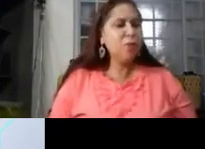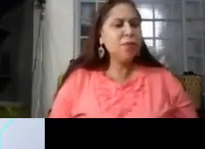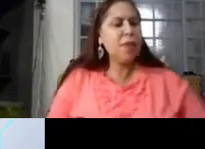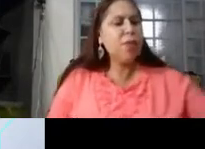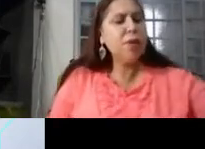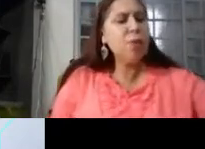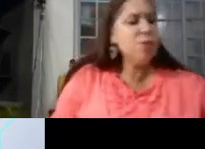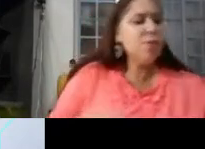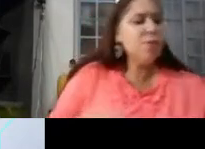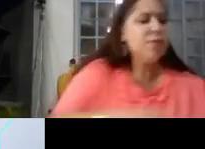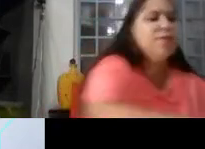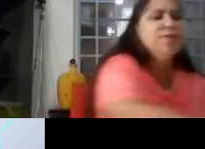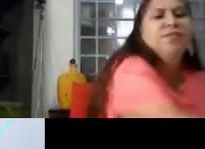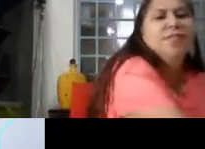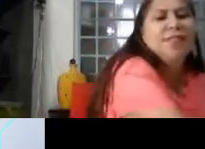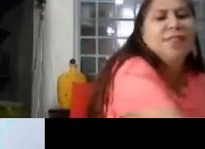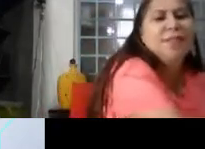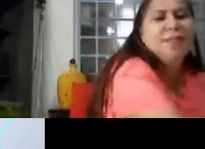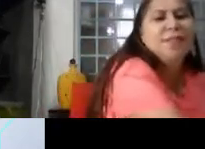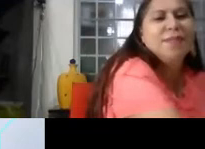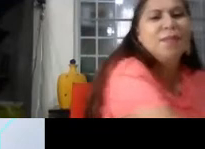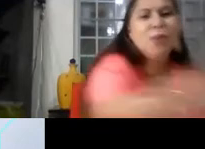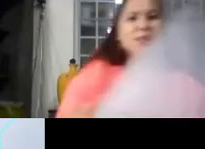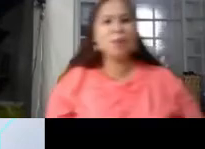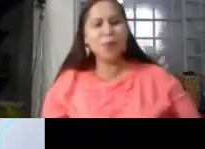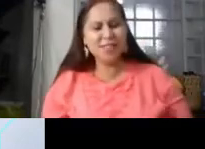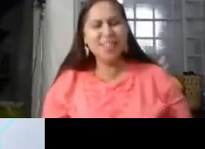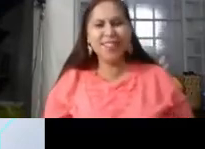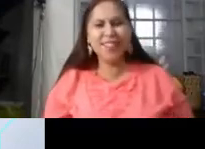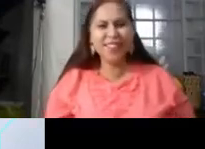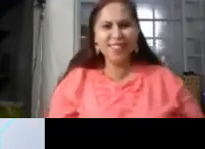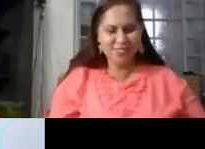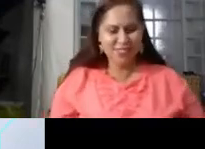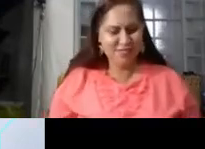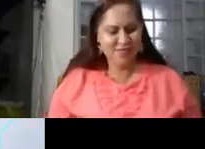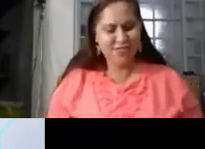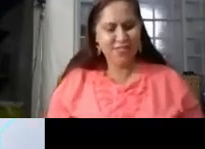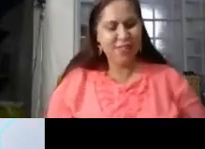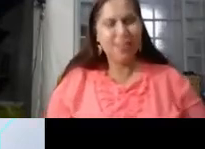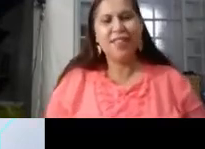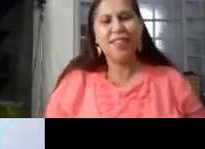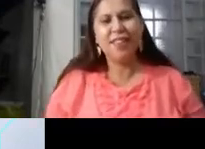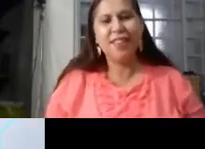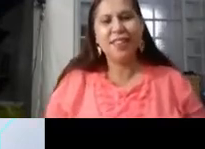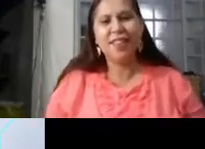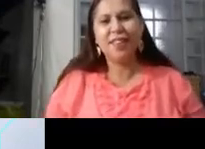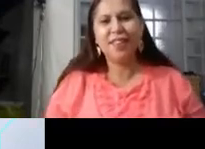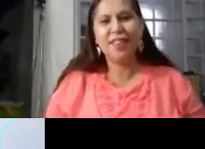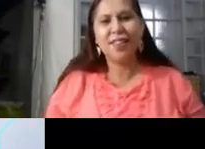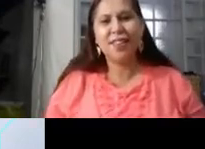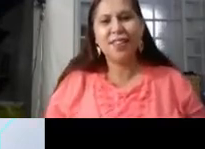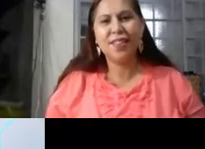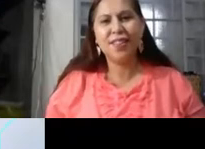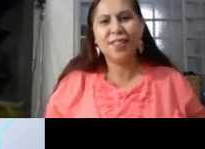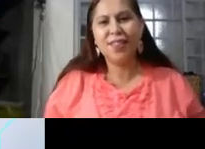Pergunte agora ou pergunte depois. Não, professora, eu só estou com dificuldade